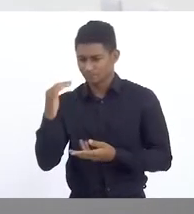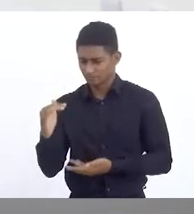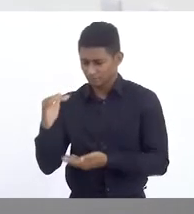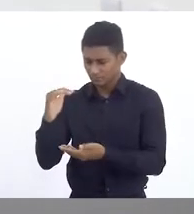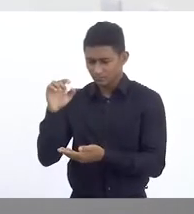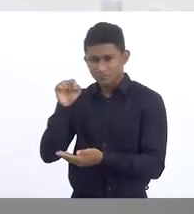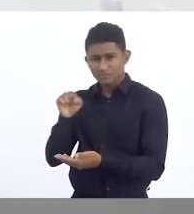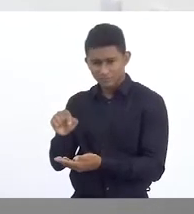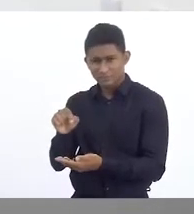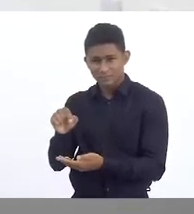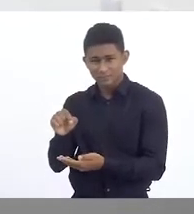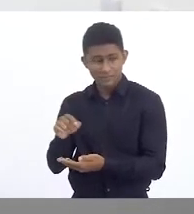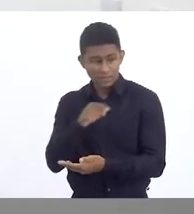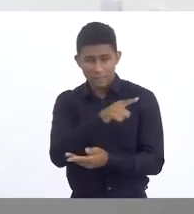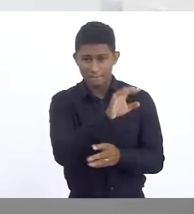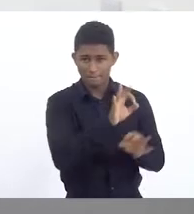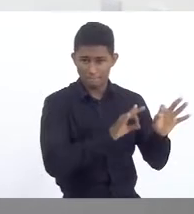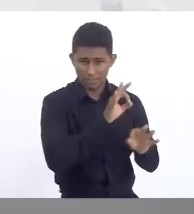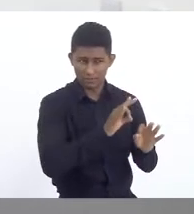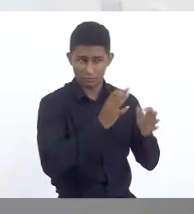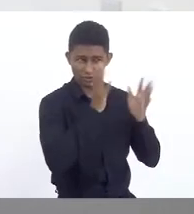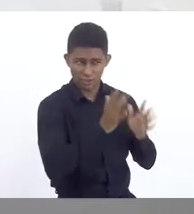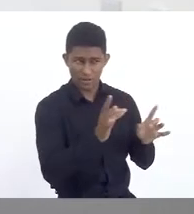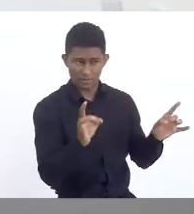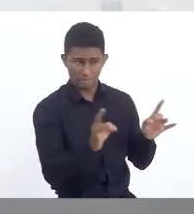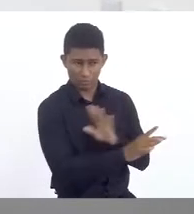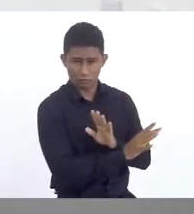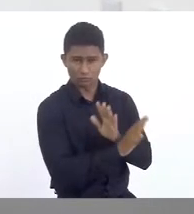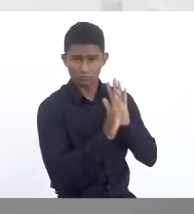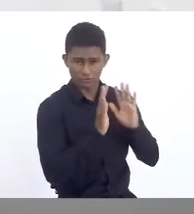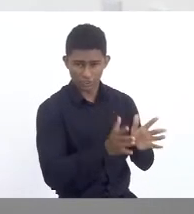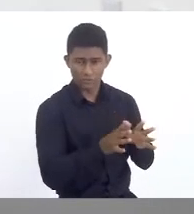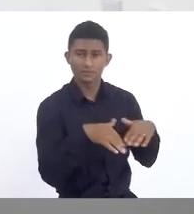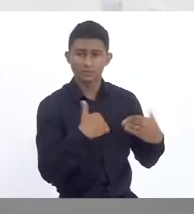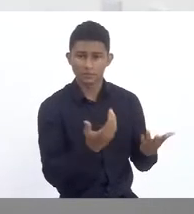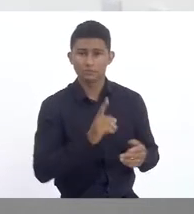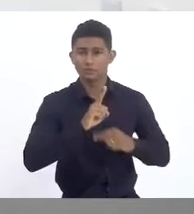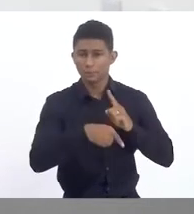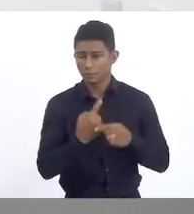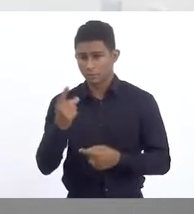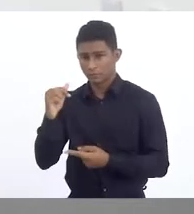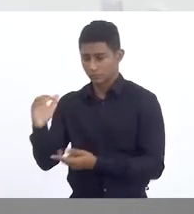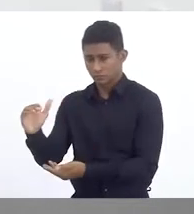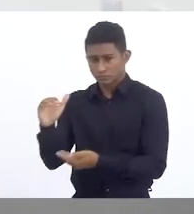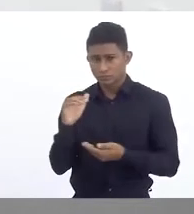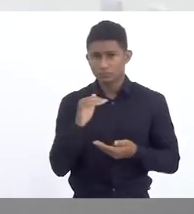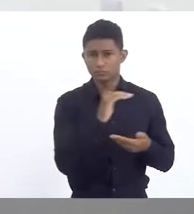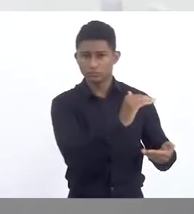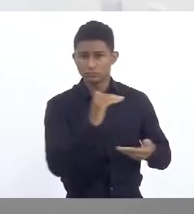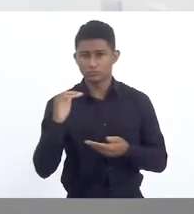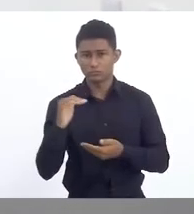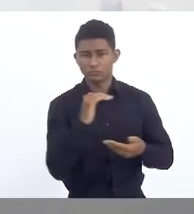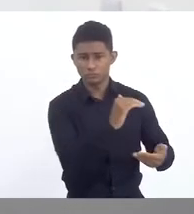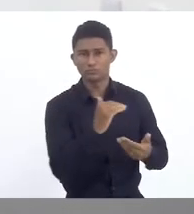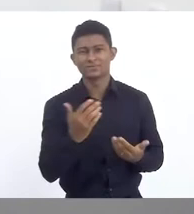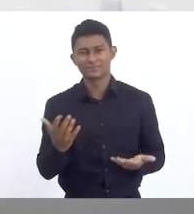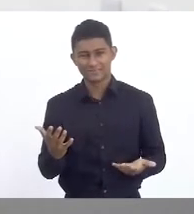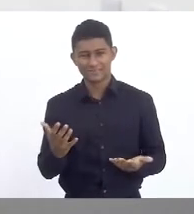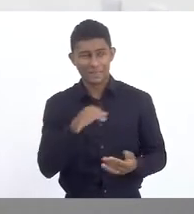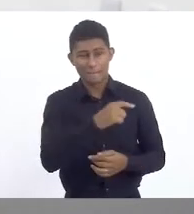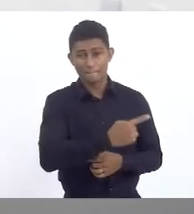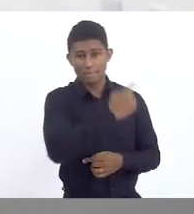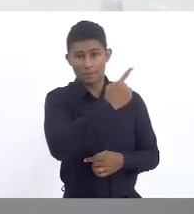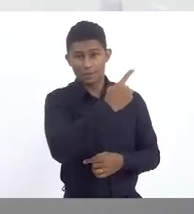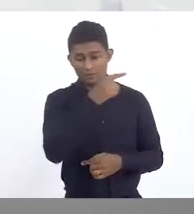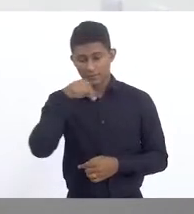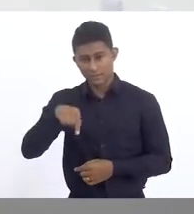que é construído e você busca os recursos necessários para a execução dele, né? Então, eu acho que é